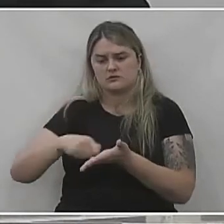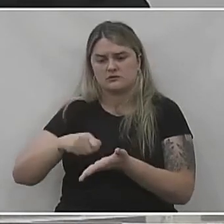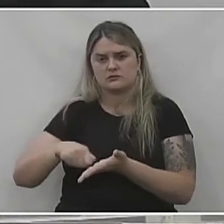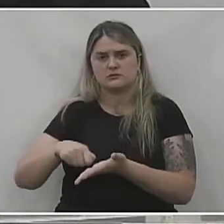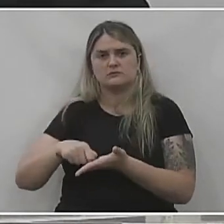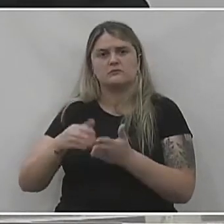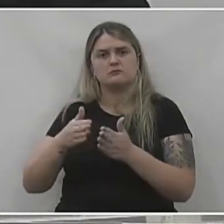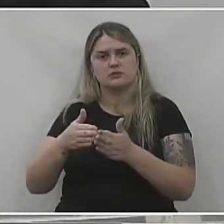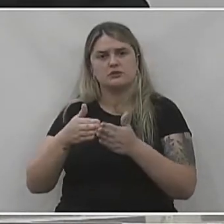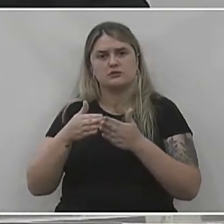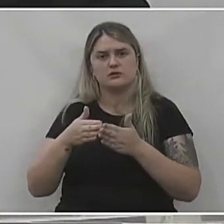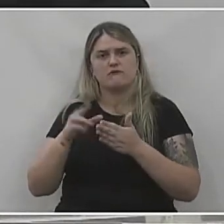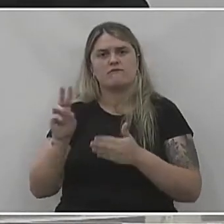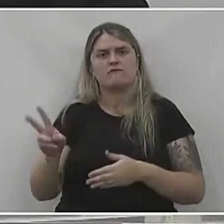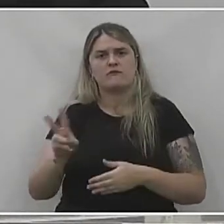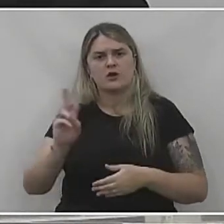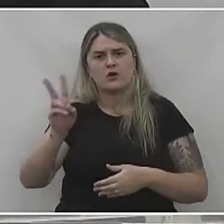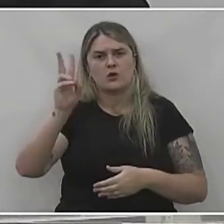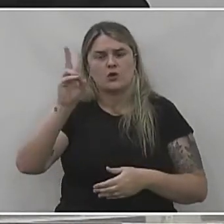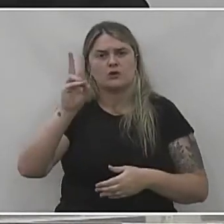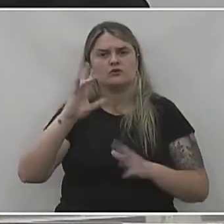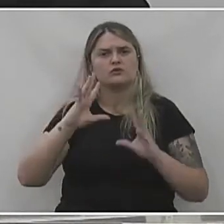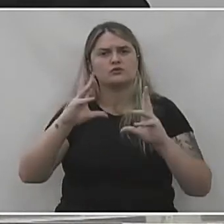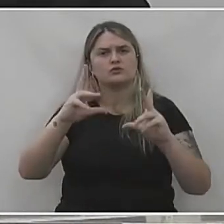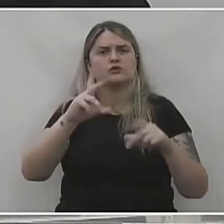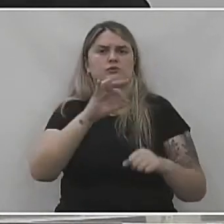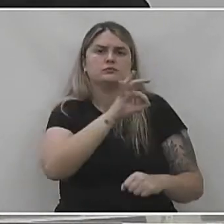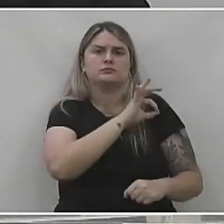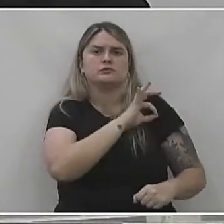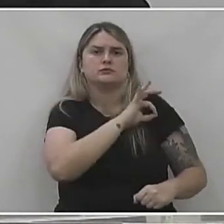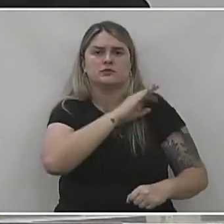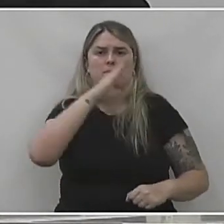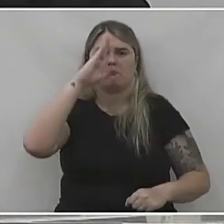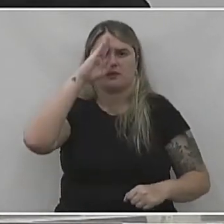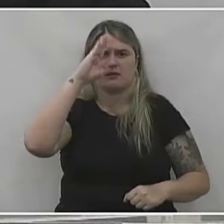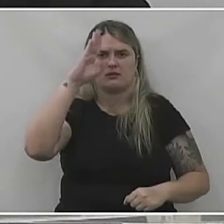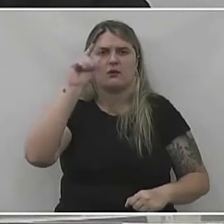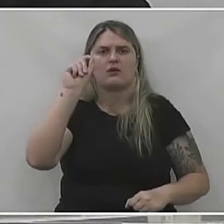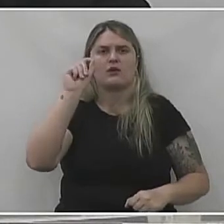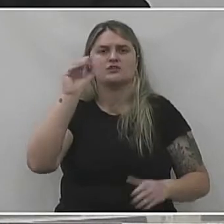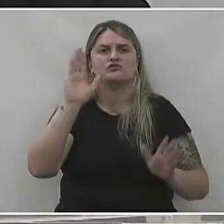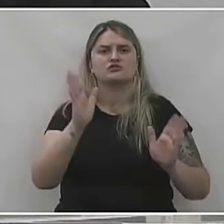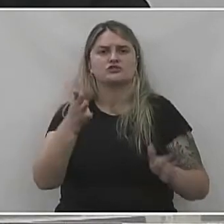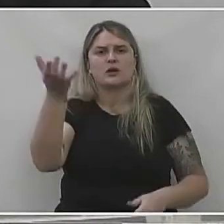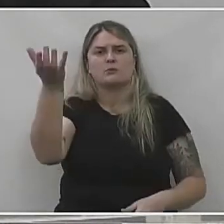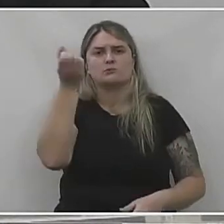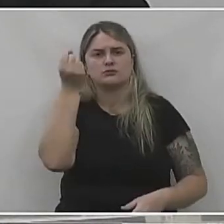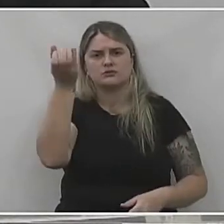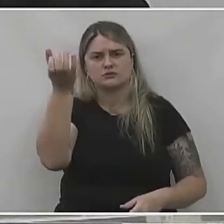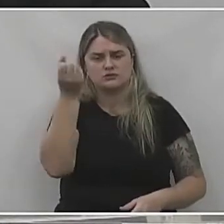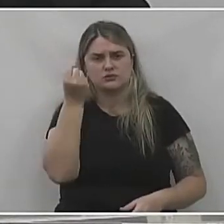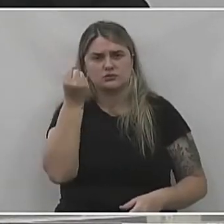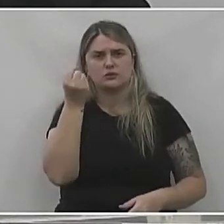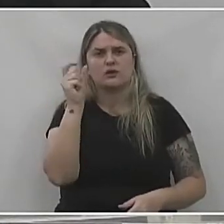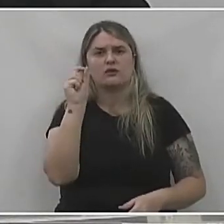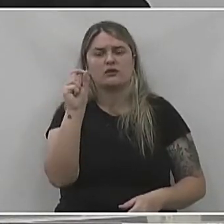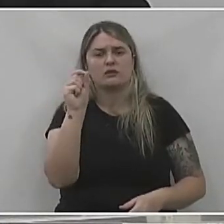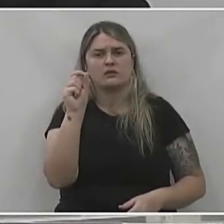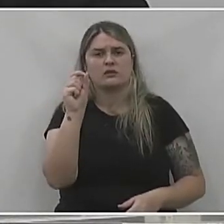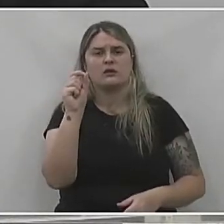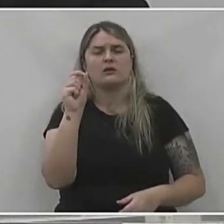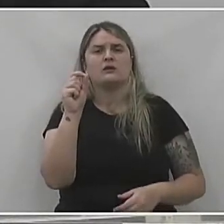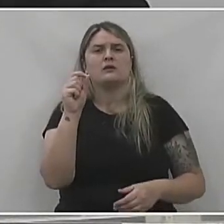assinaram pedindo essa valorização de todos os policiais aposentados reformados e